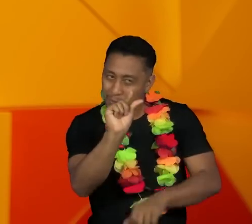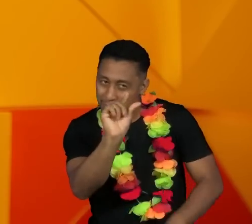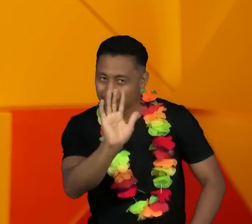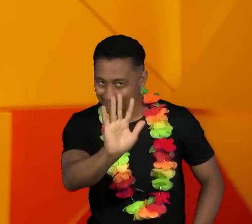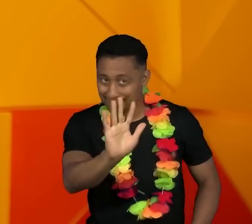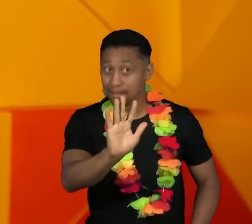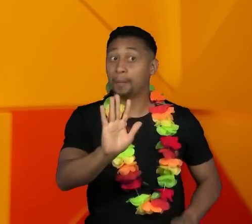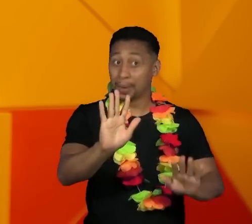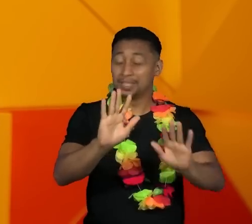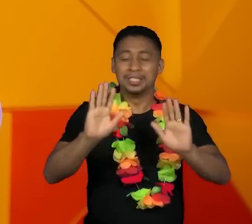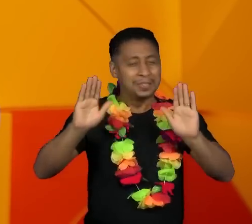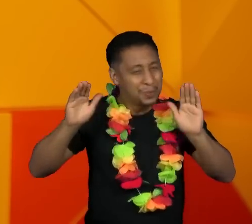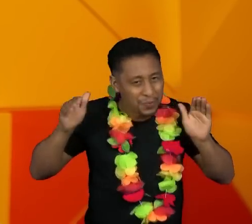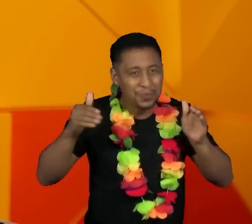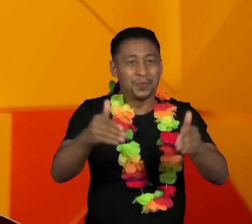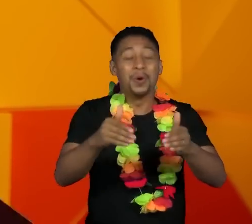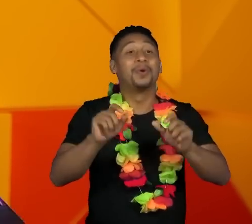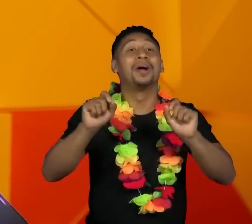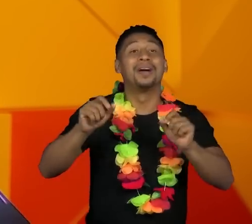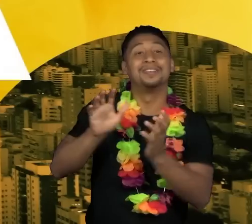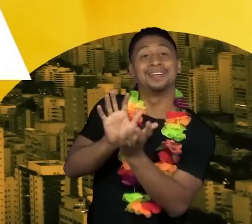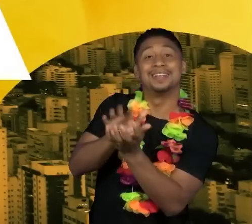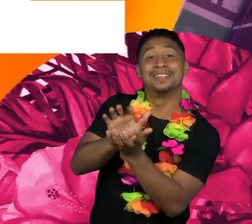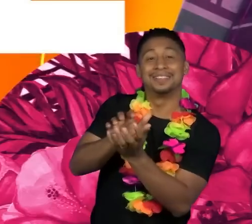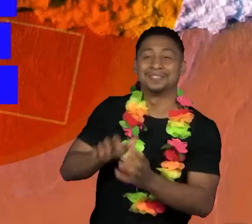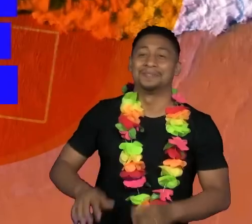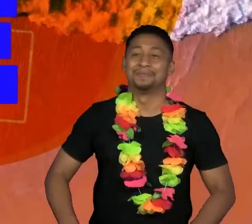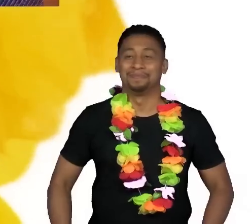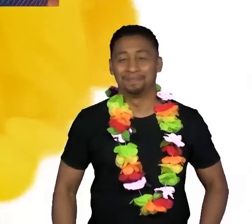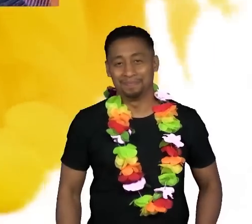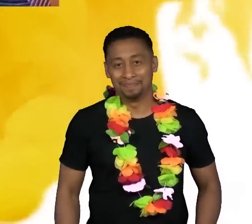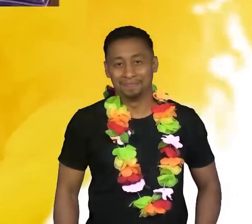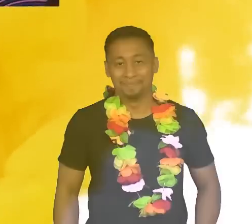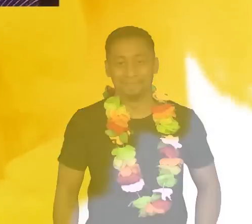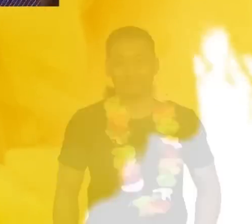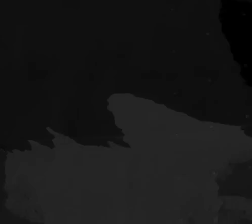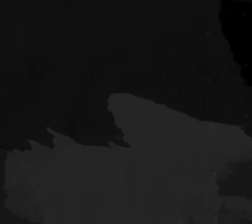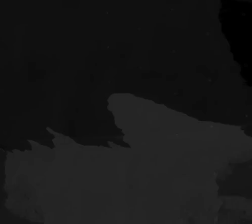volto. E eu vou voltar direto para Recife.